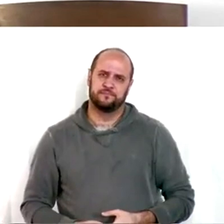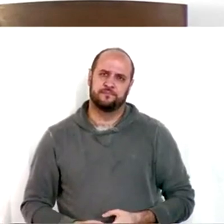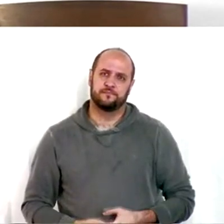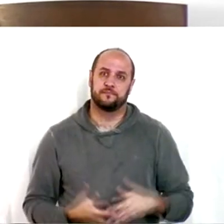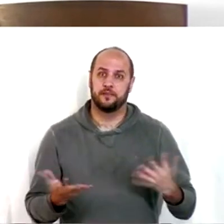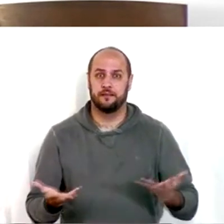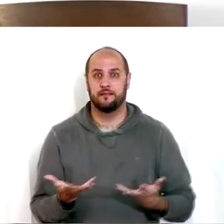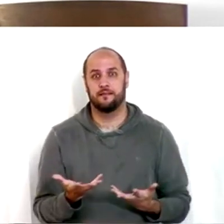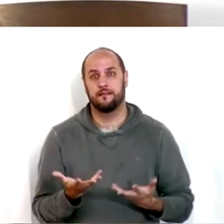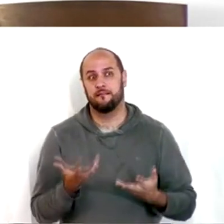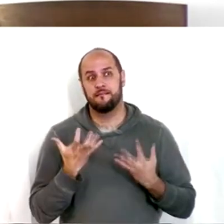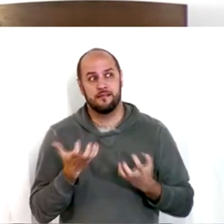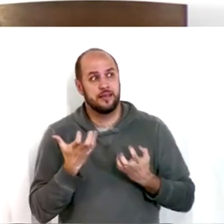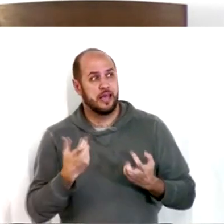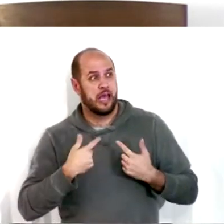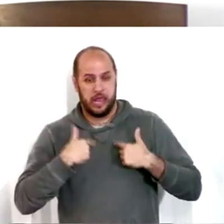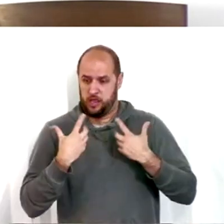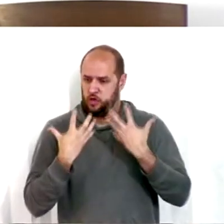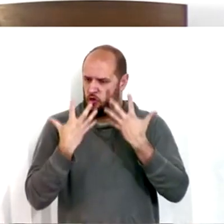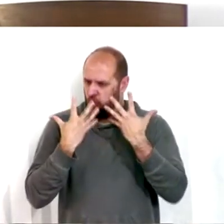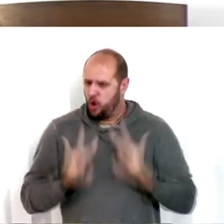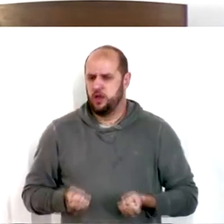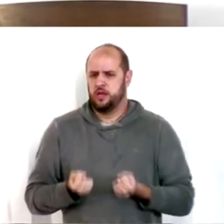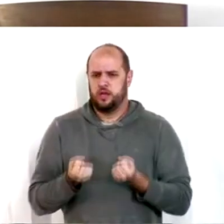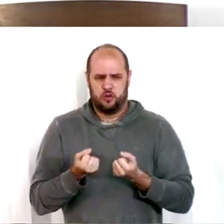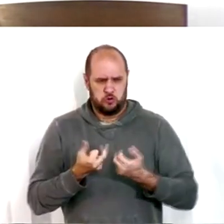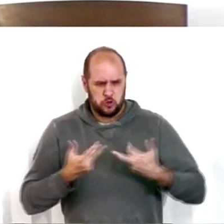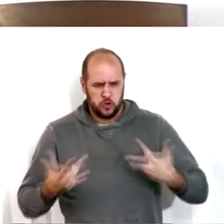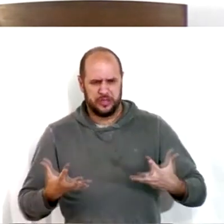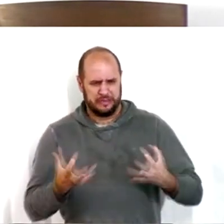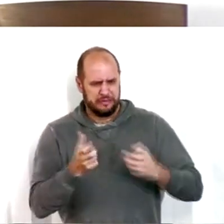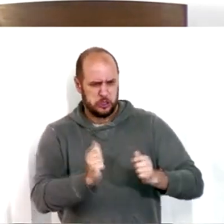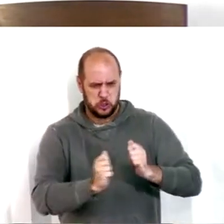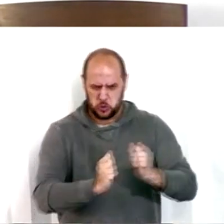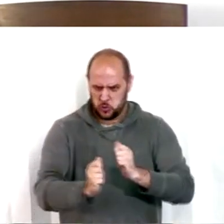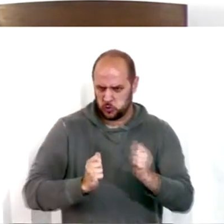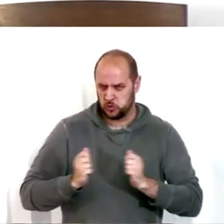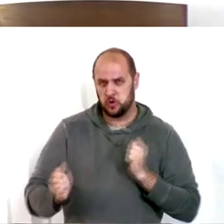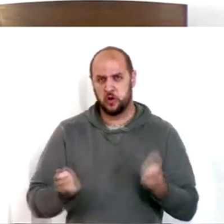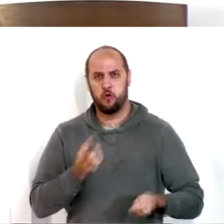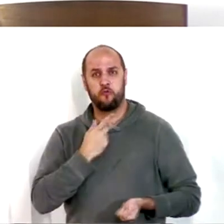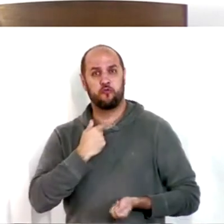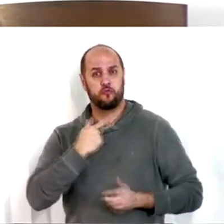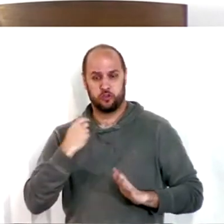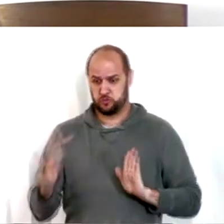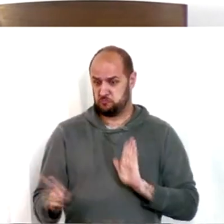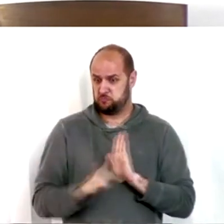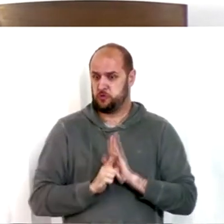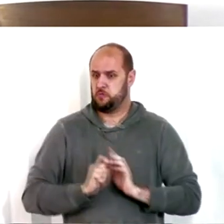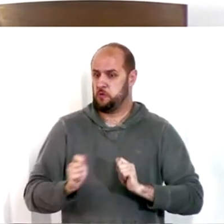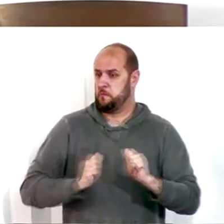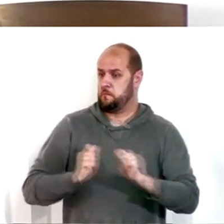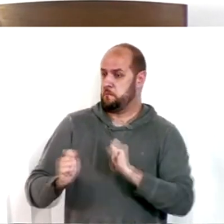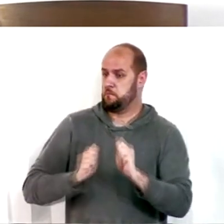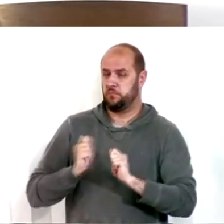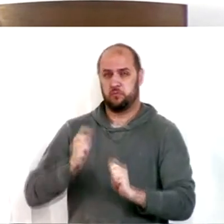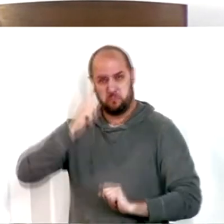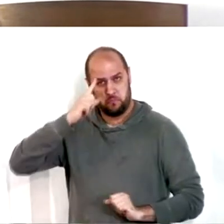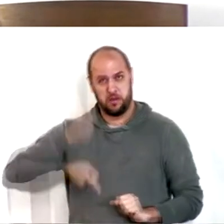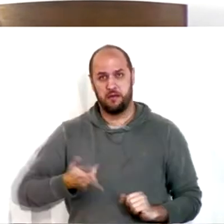e queremos assim então assumir a situação e agir baseado nos nossos próprios